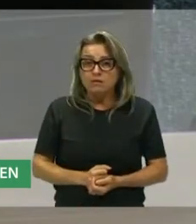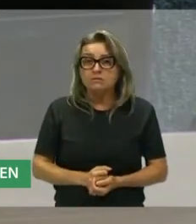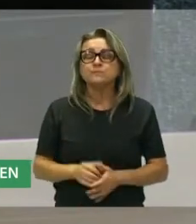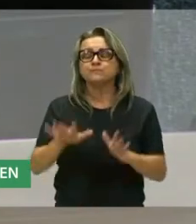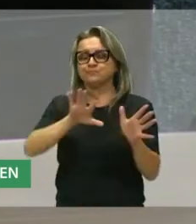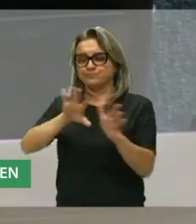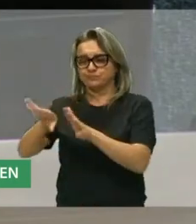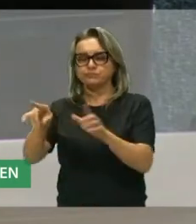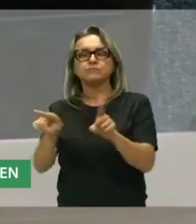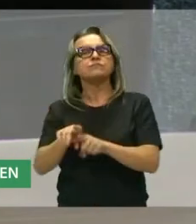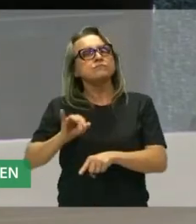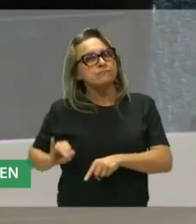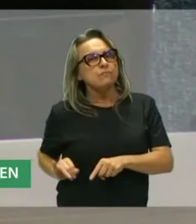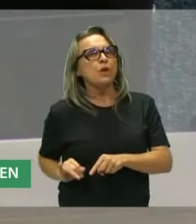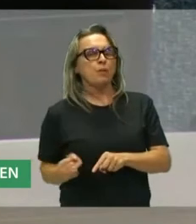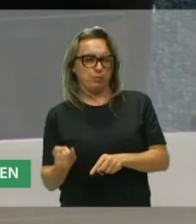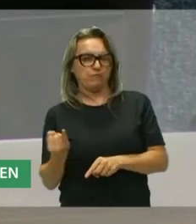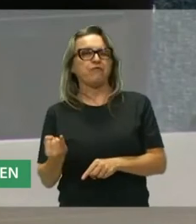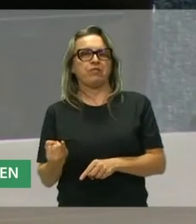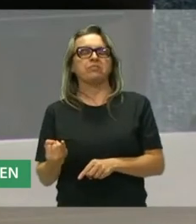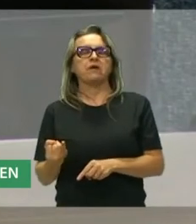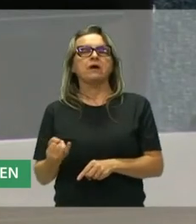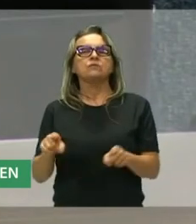o gancho do doutor Heriberto,